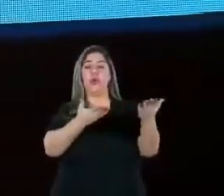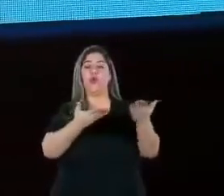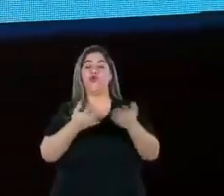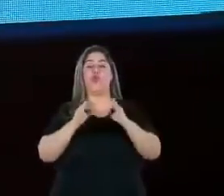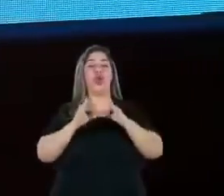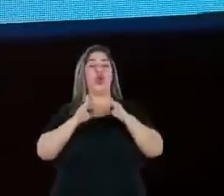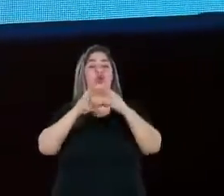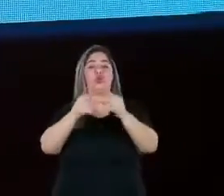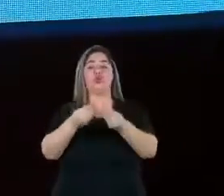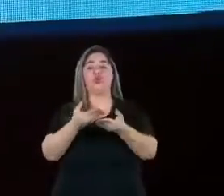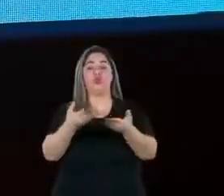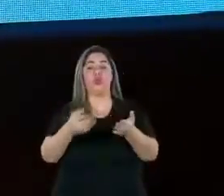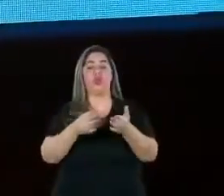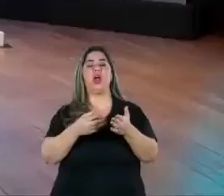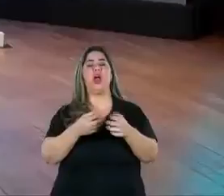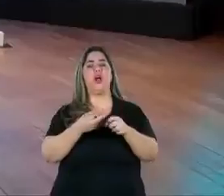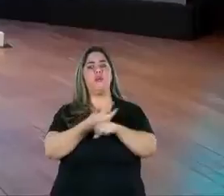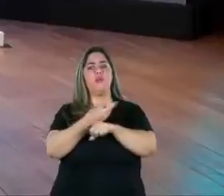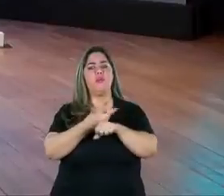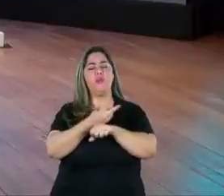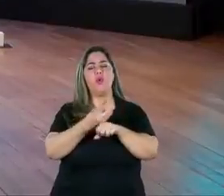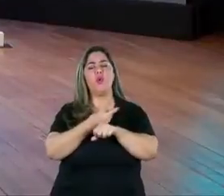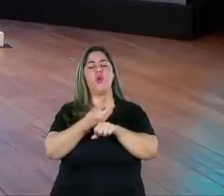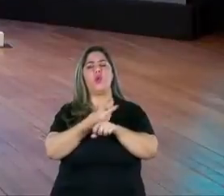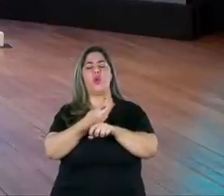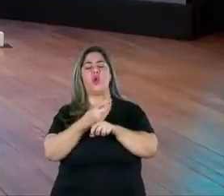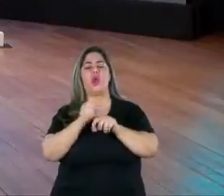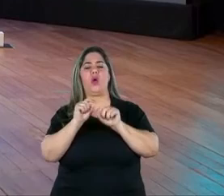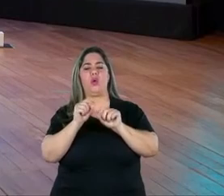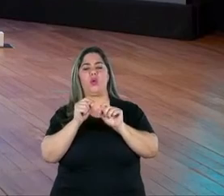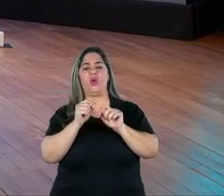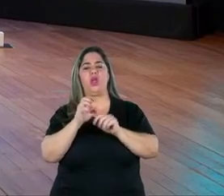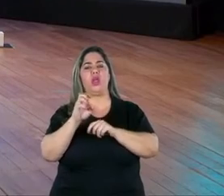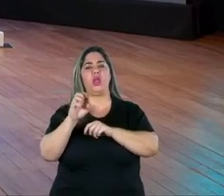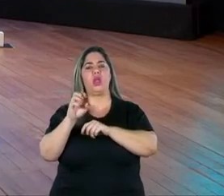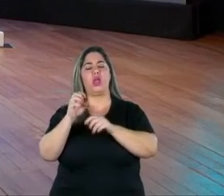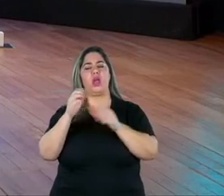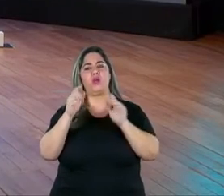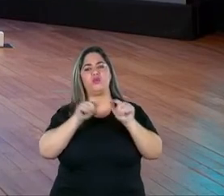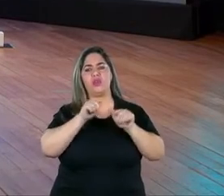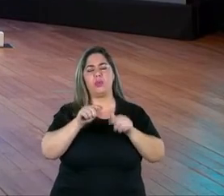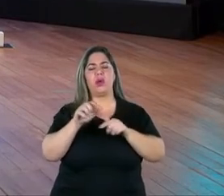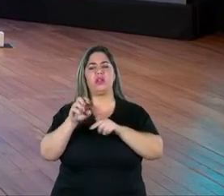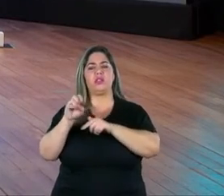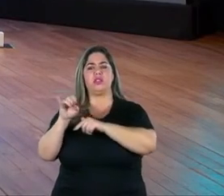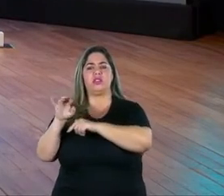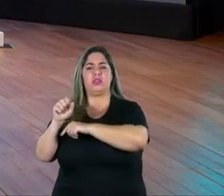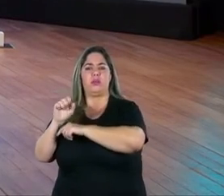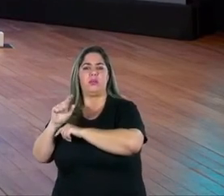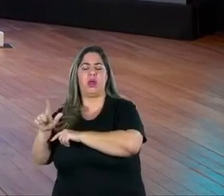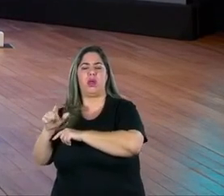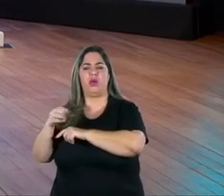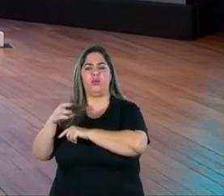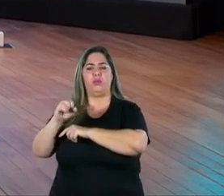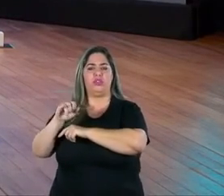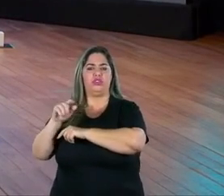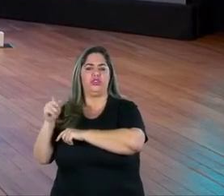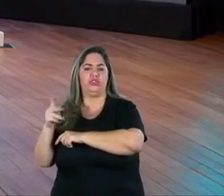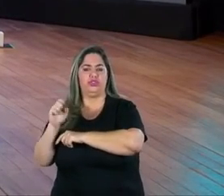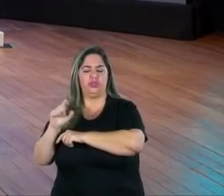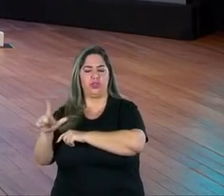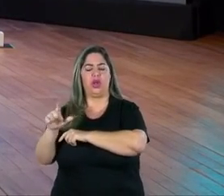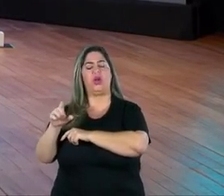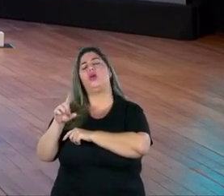todo mundo a buscar os trabalhos, da Isabel Petralha, do Michel Leandro, do